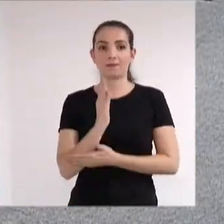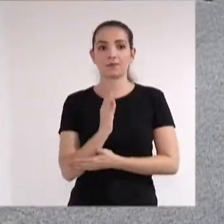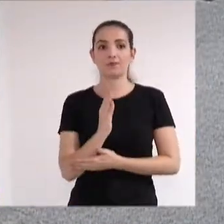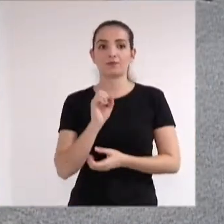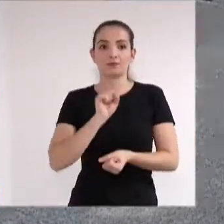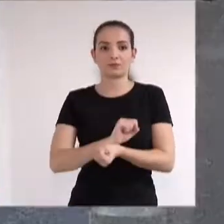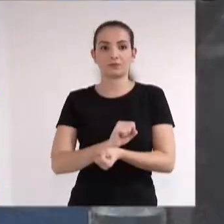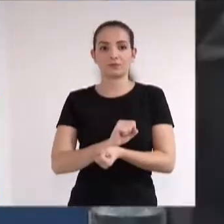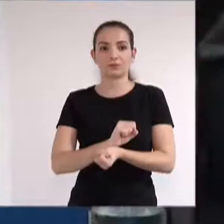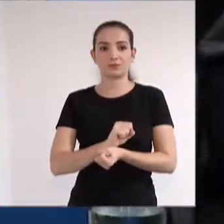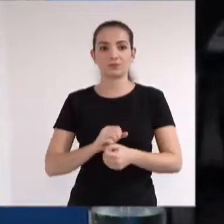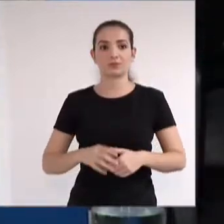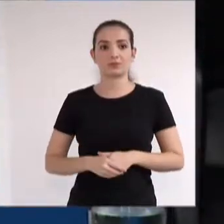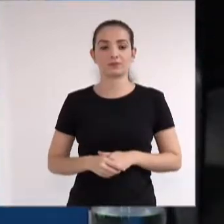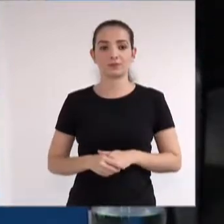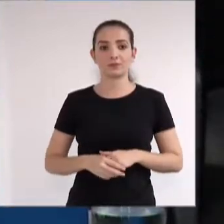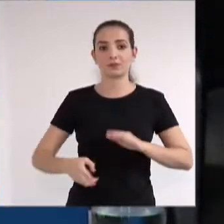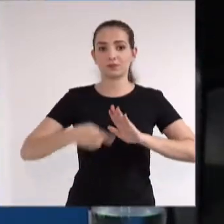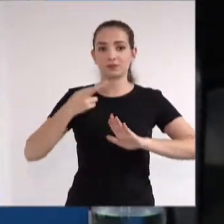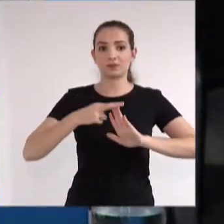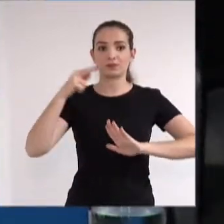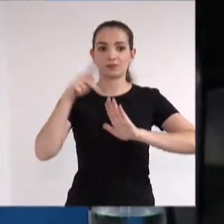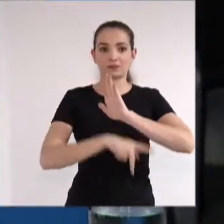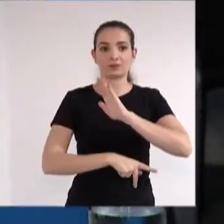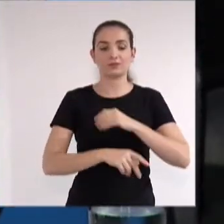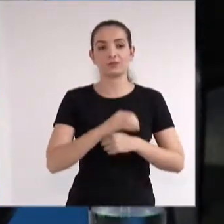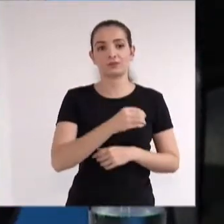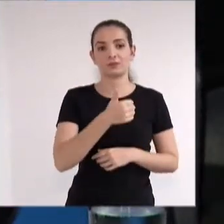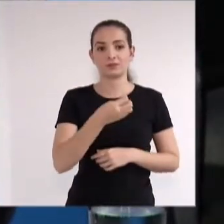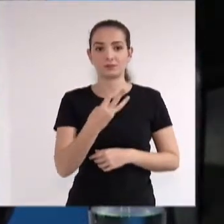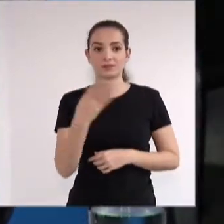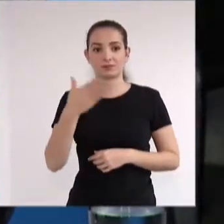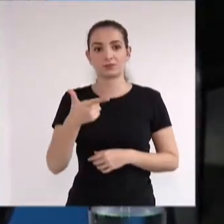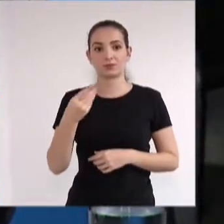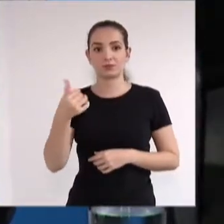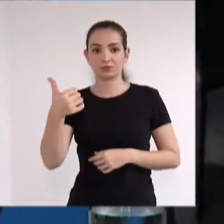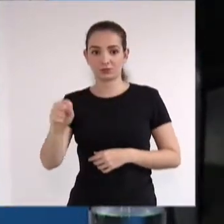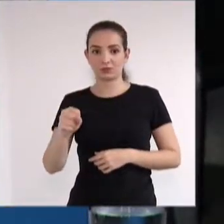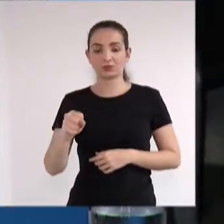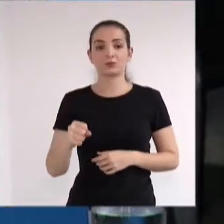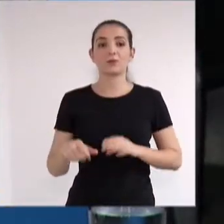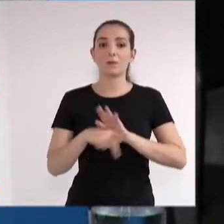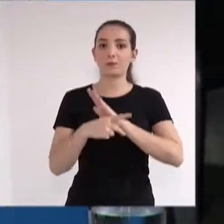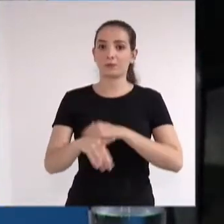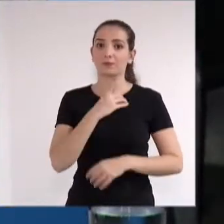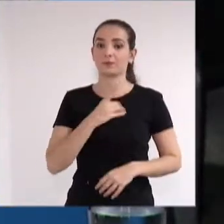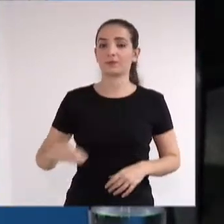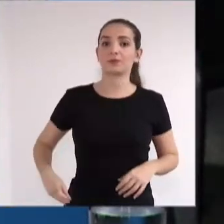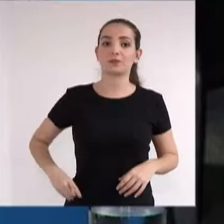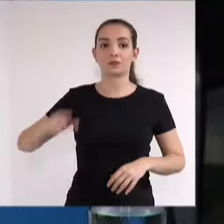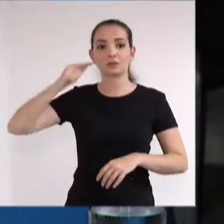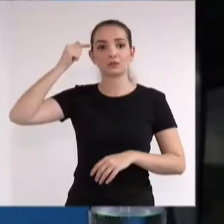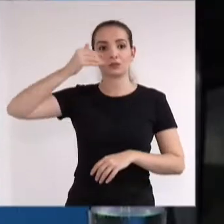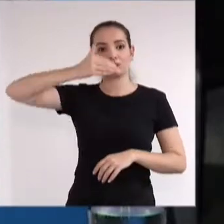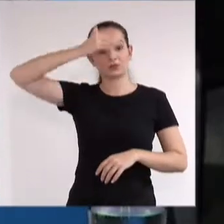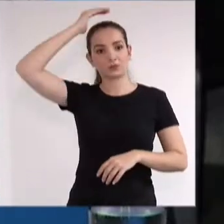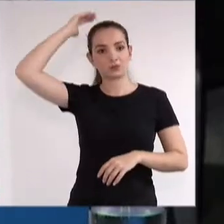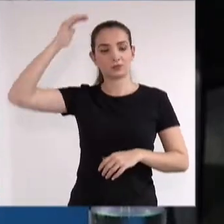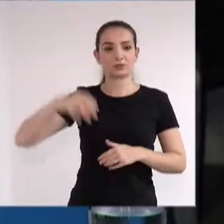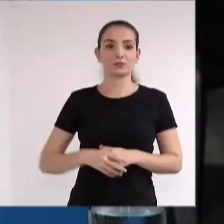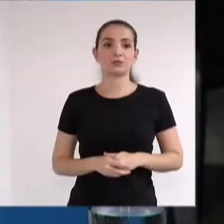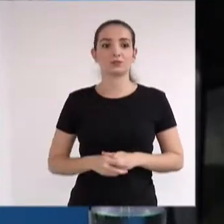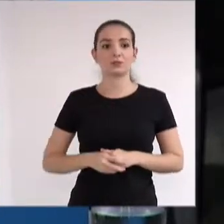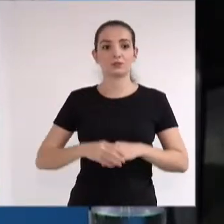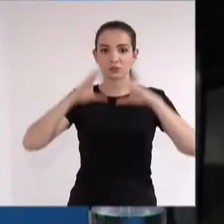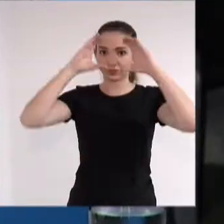encontram. Projeto de resolução 013/2018, de autoria do ilustre deputado Jorge Takimoto, concede o título de